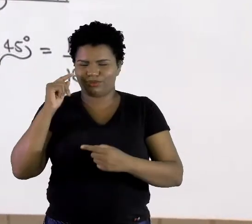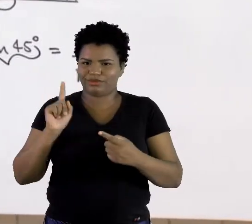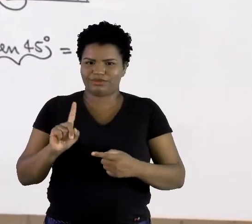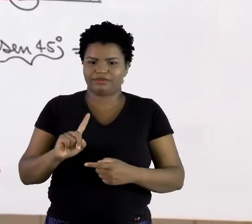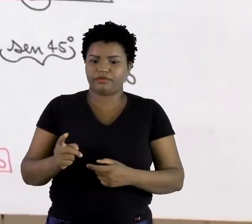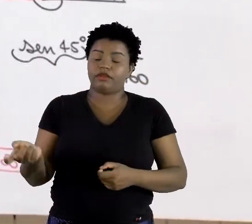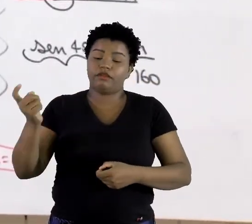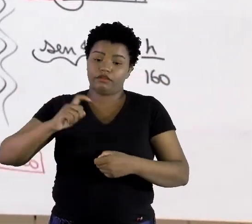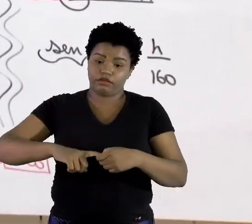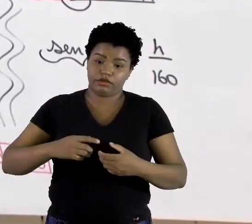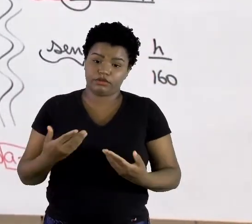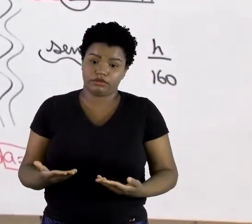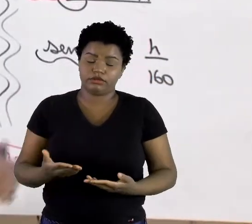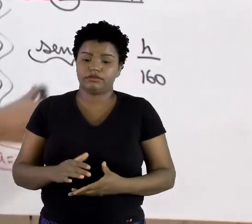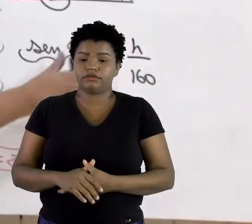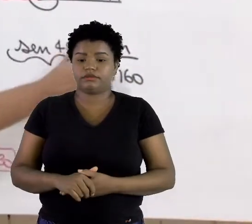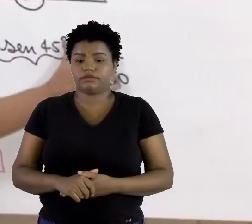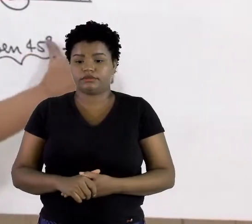voltando aqui,